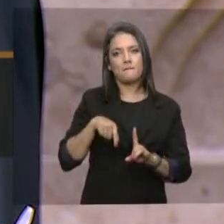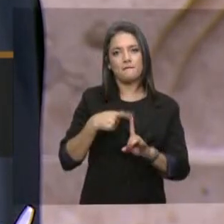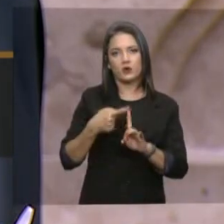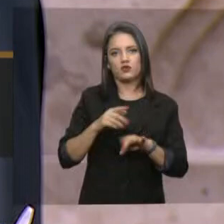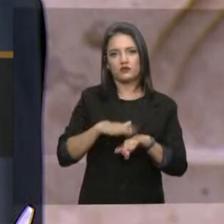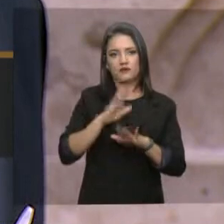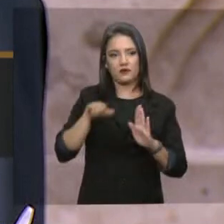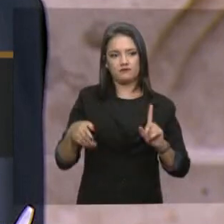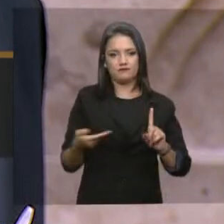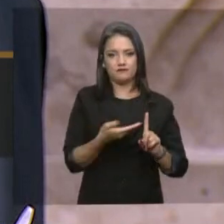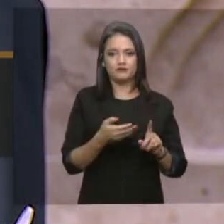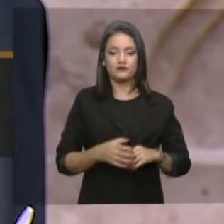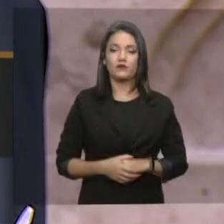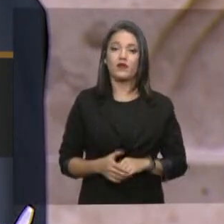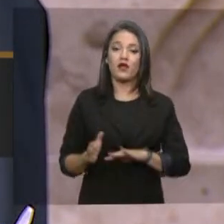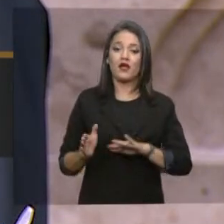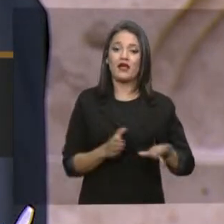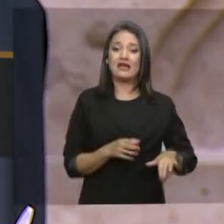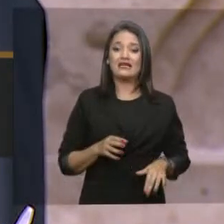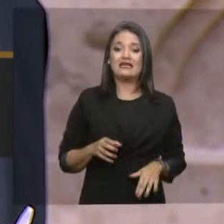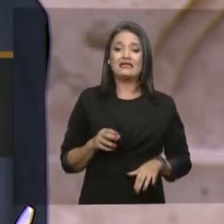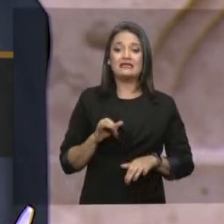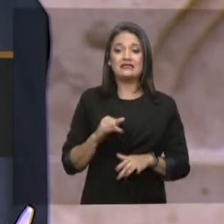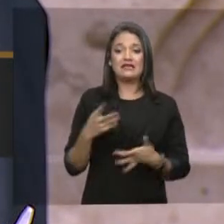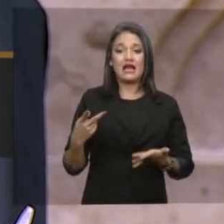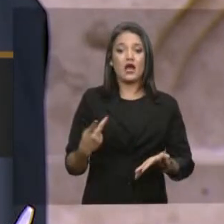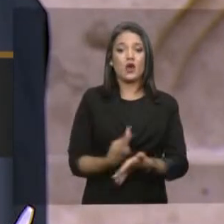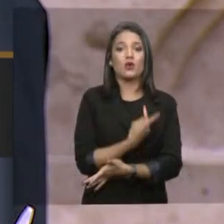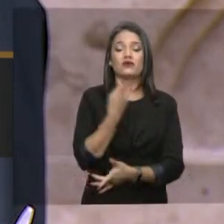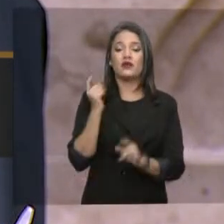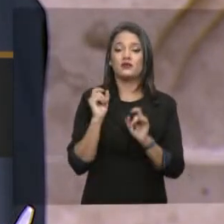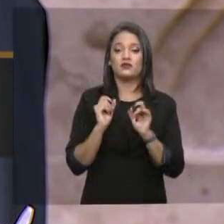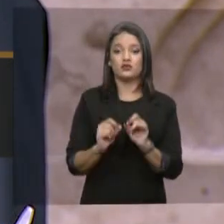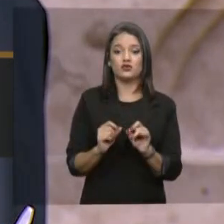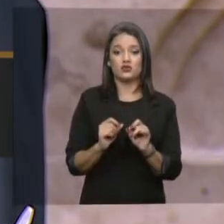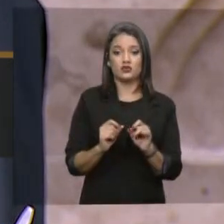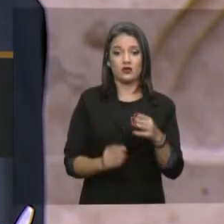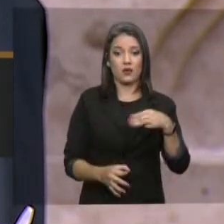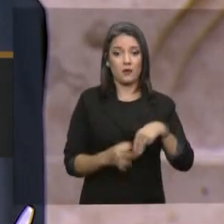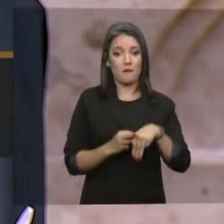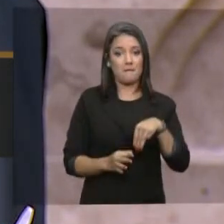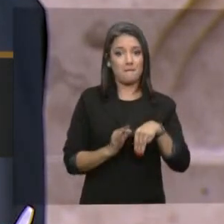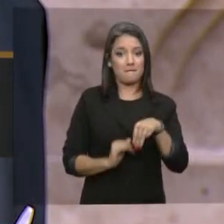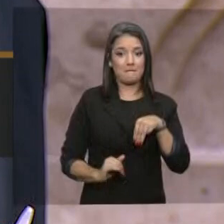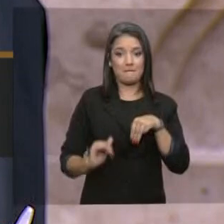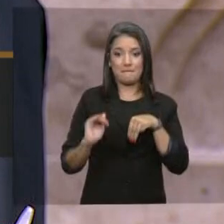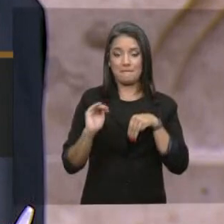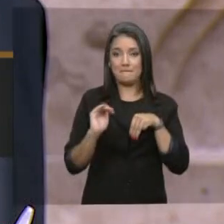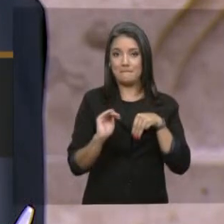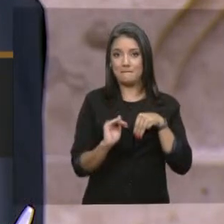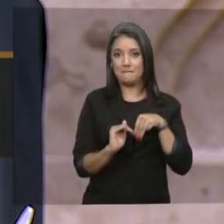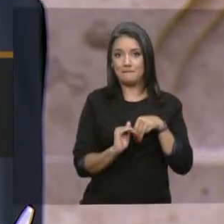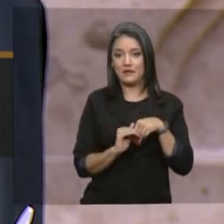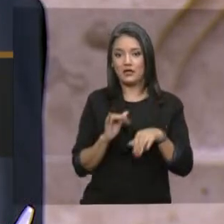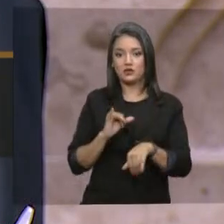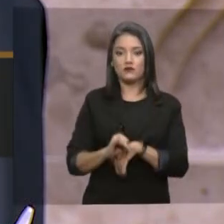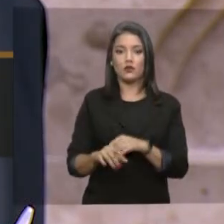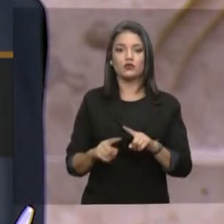os empates, em razão da ausência eventual episódica de integrante do plenário, ou seja, na hipótese